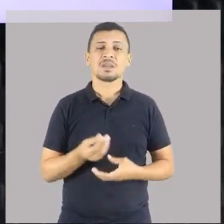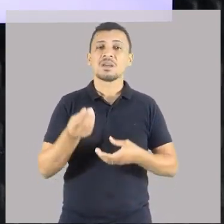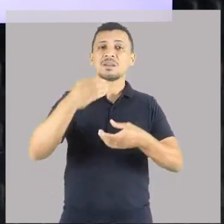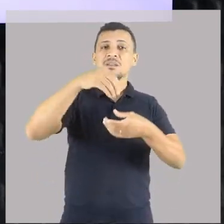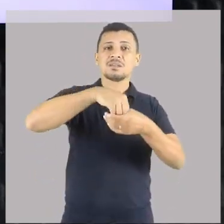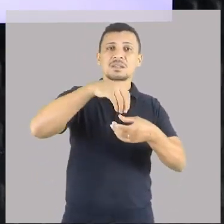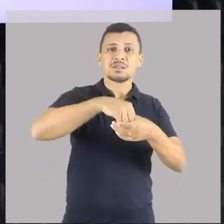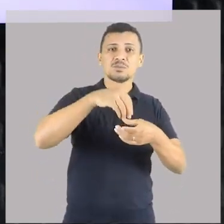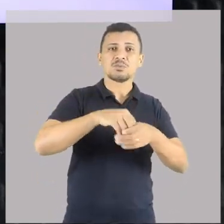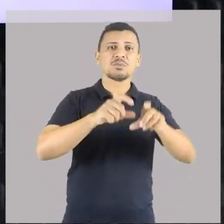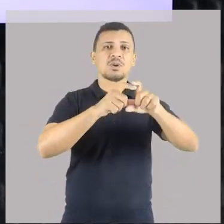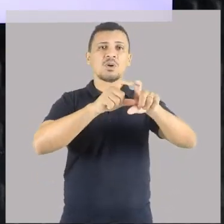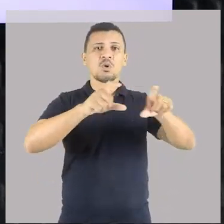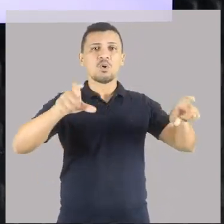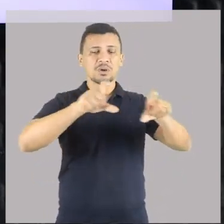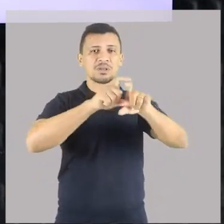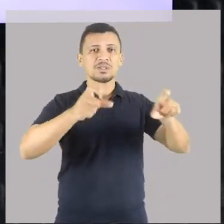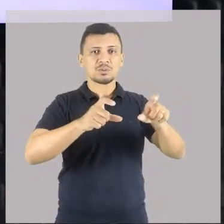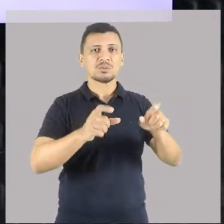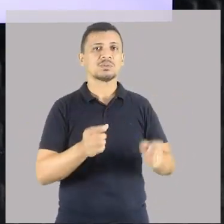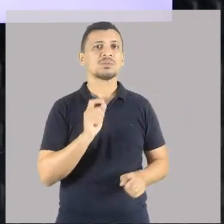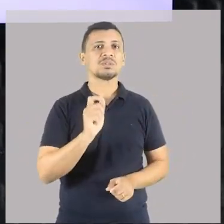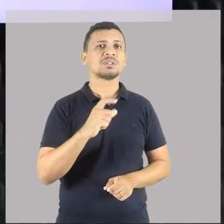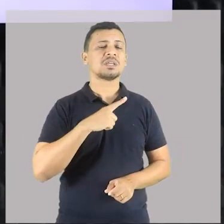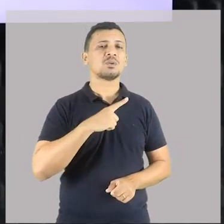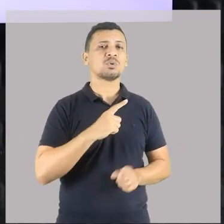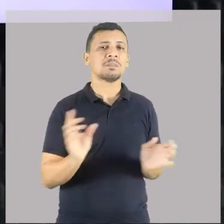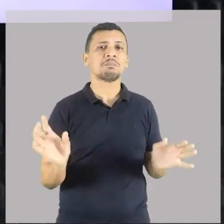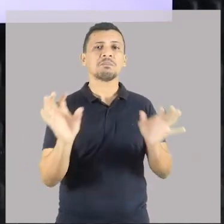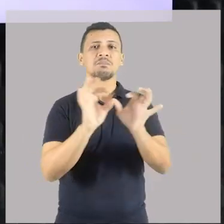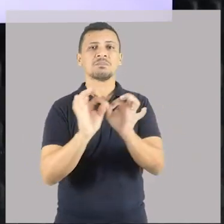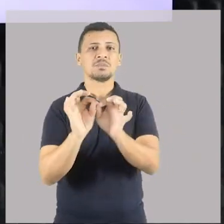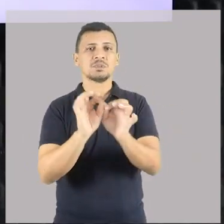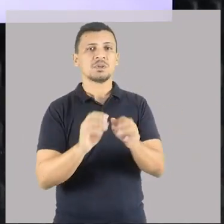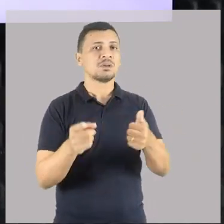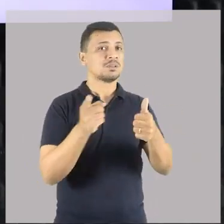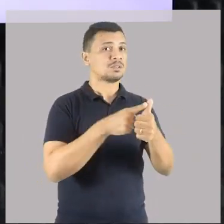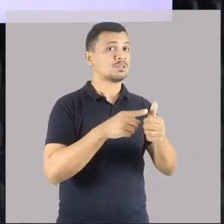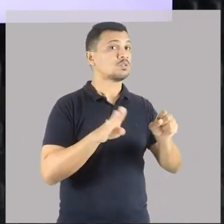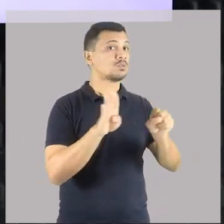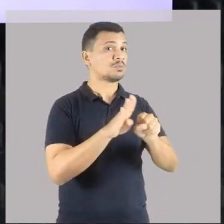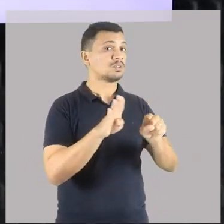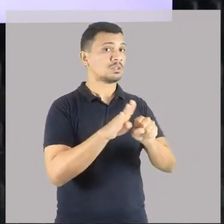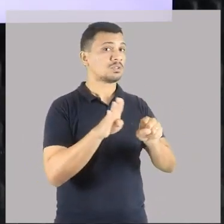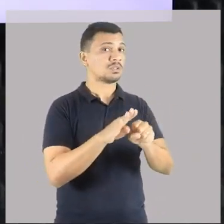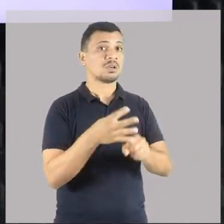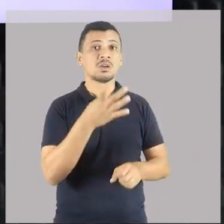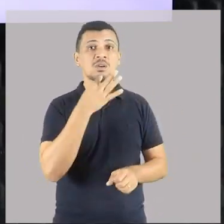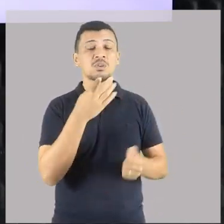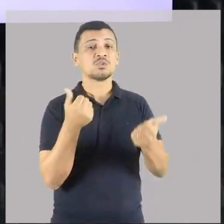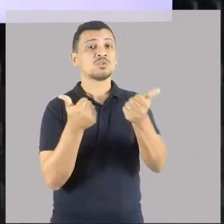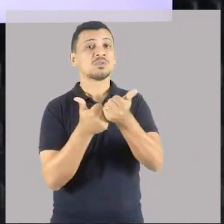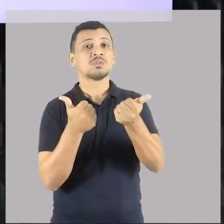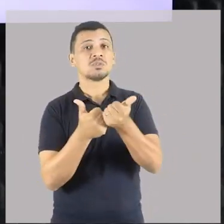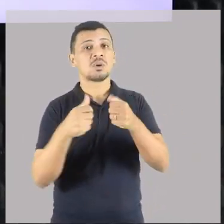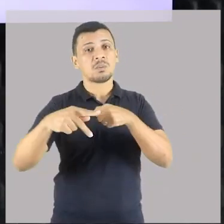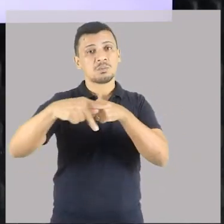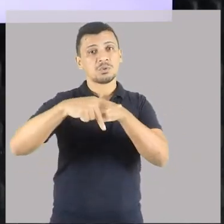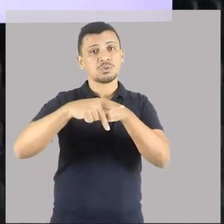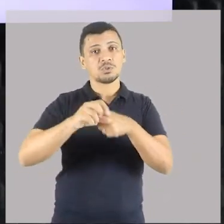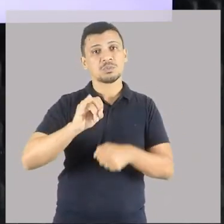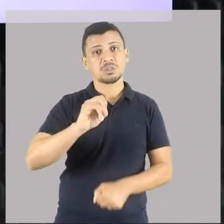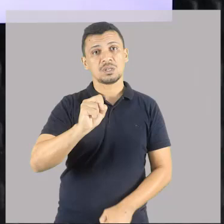orações subordinadas, nós vamos ter as substantivas, que eu vou reconhecer substituindo pelo pronome